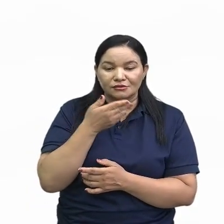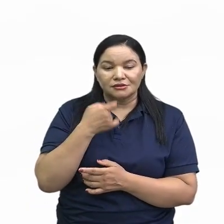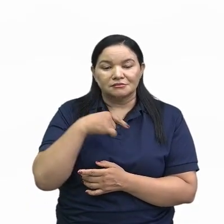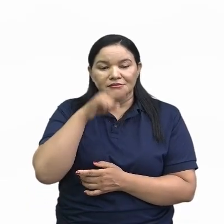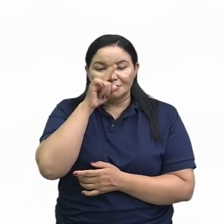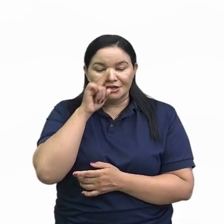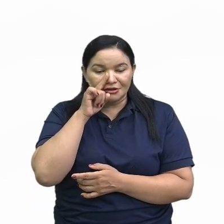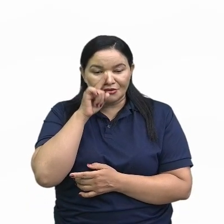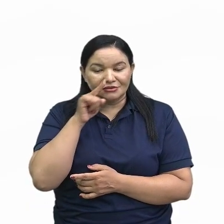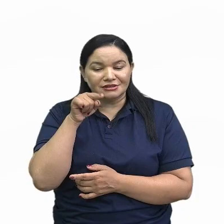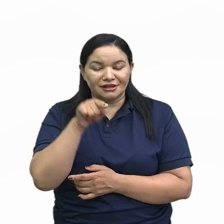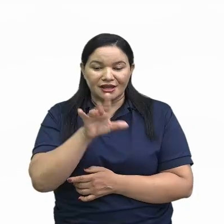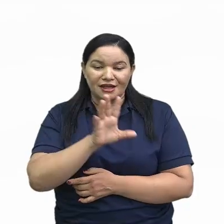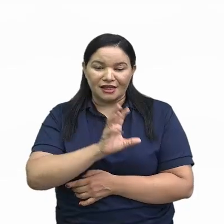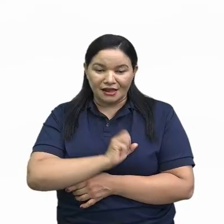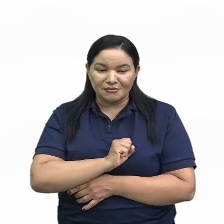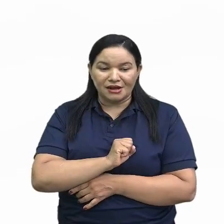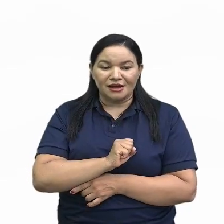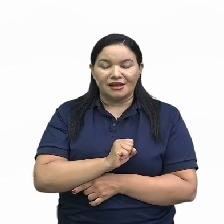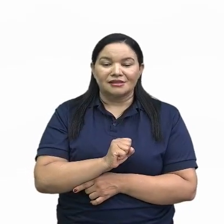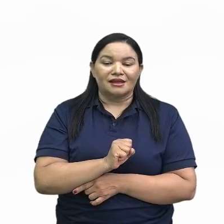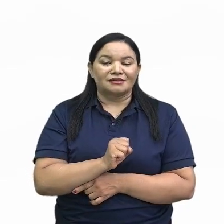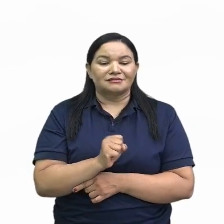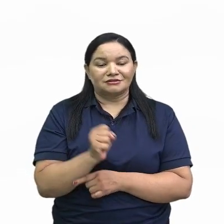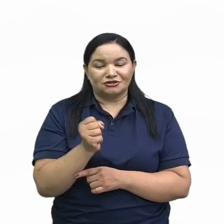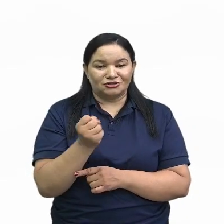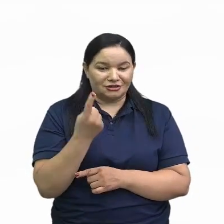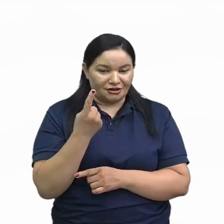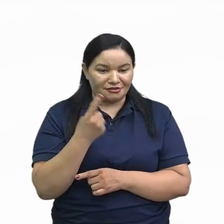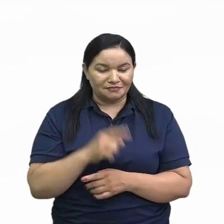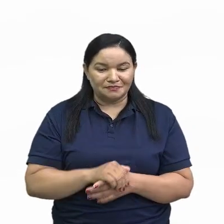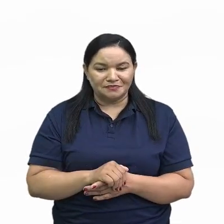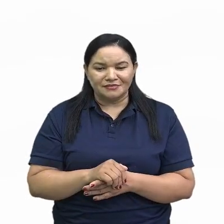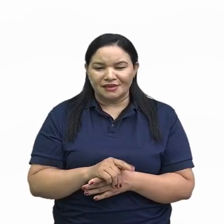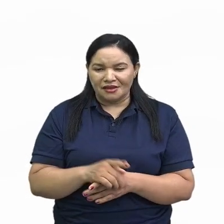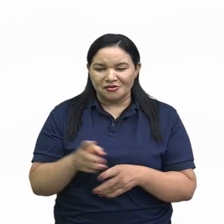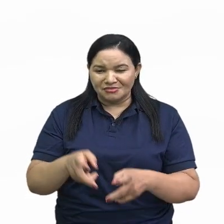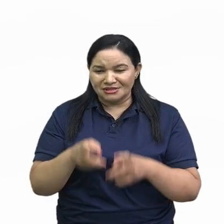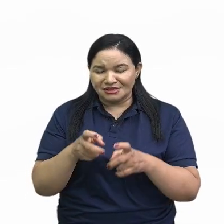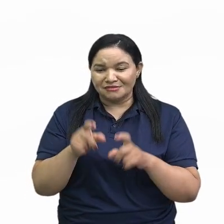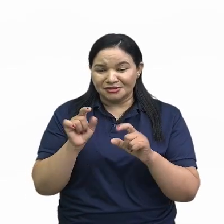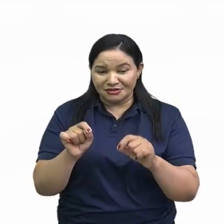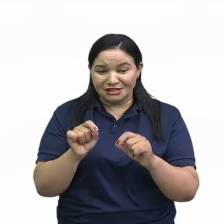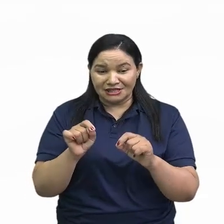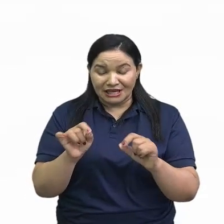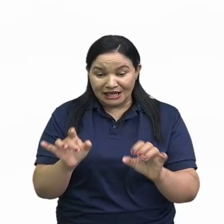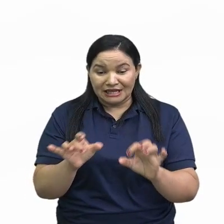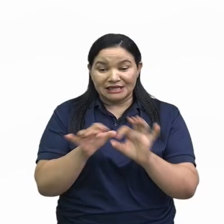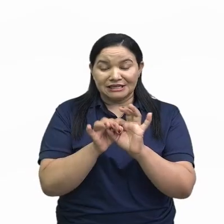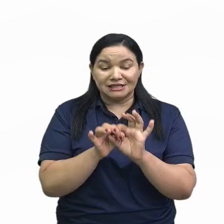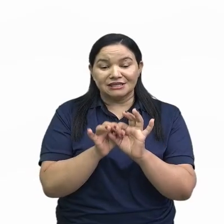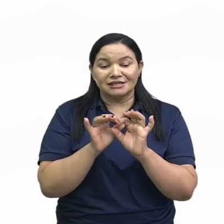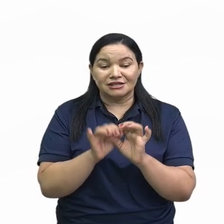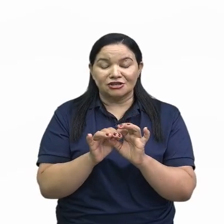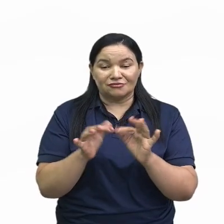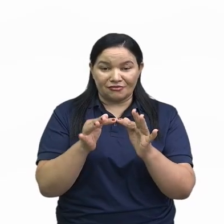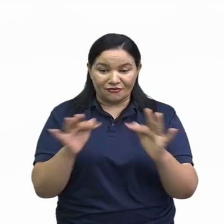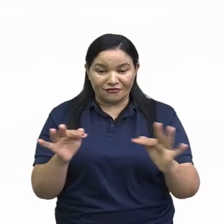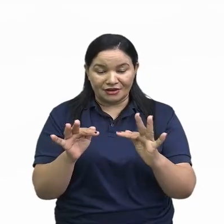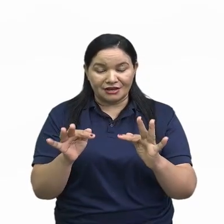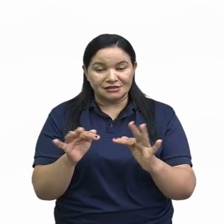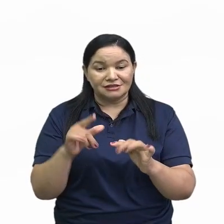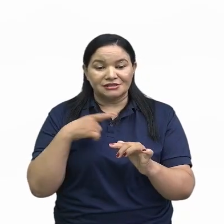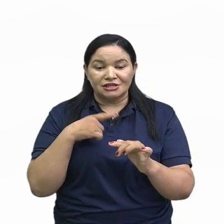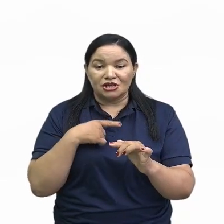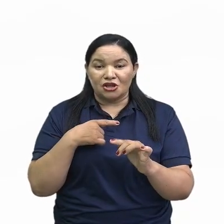perigosa, ela é amada, estranha. Observem que, ligando esses enunciados aí, eu